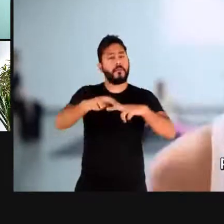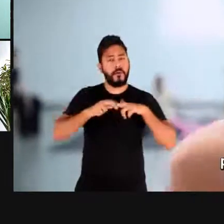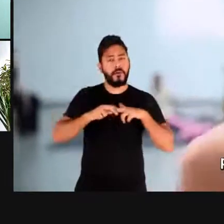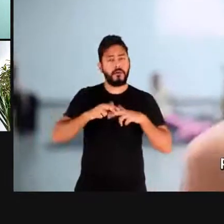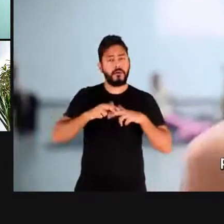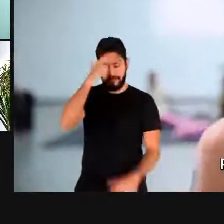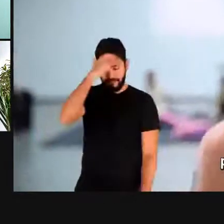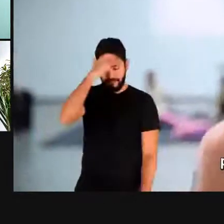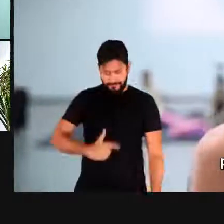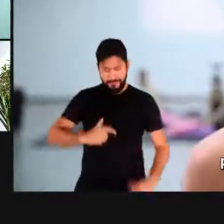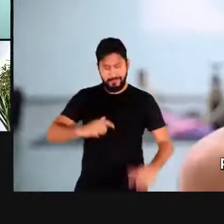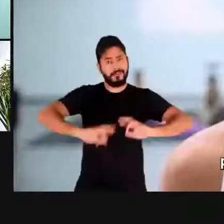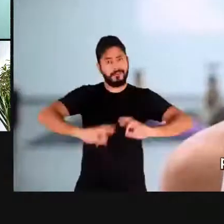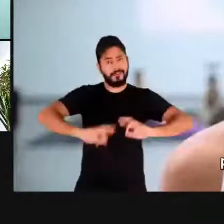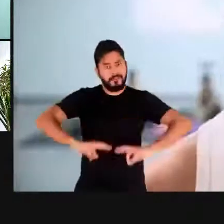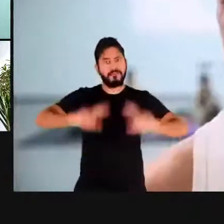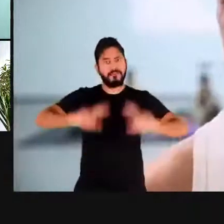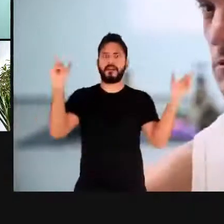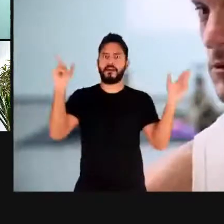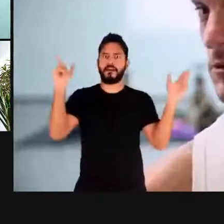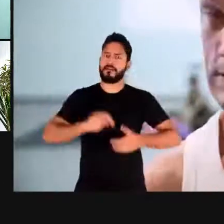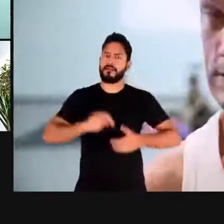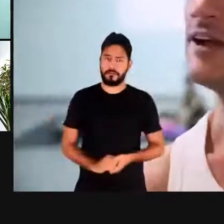por ser diferente.